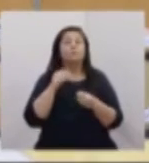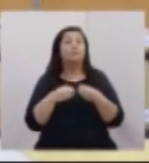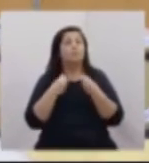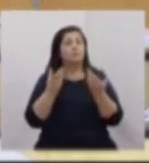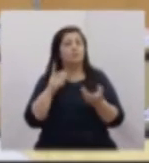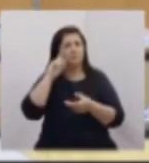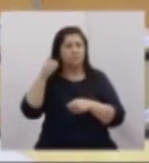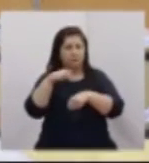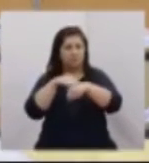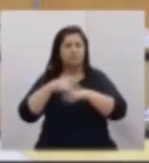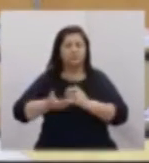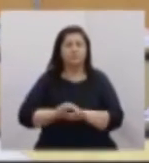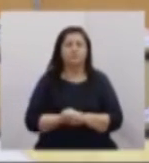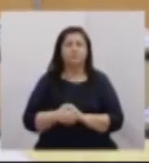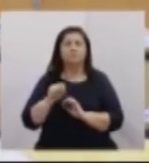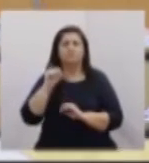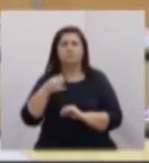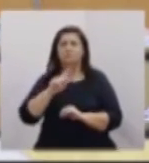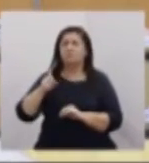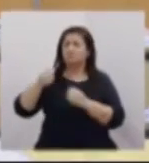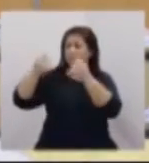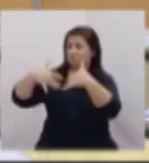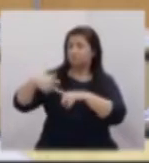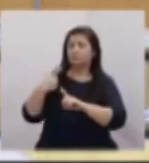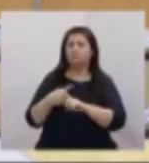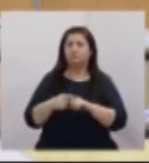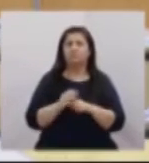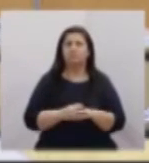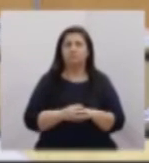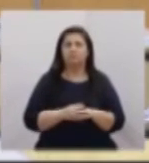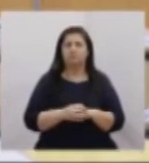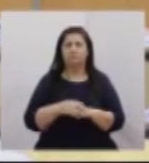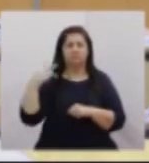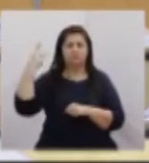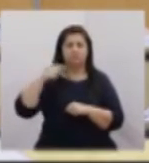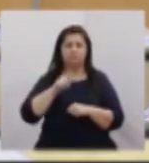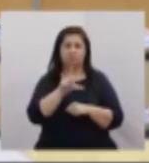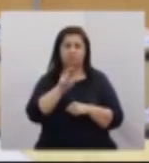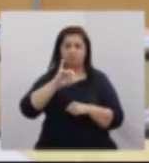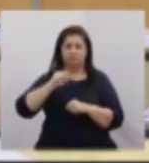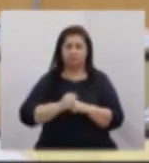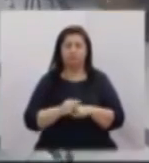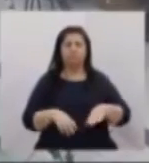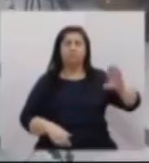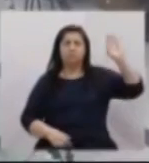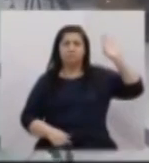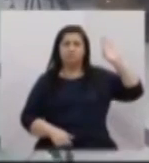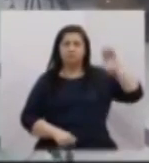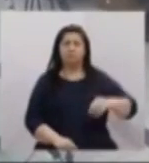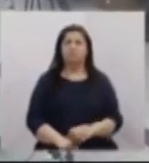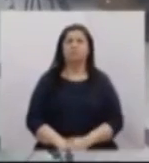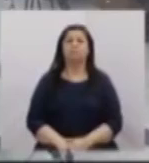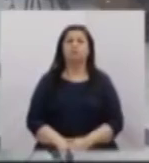caso negativo, informar os motivos. Autoria, vereador Luiz Flávio. Está em votação. Senhor presidente, eu faço